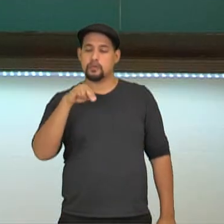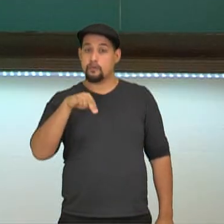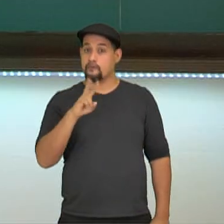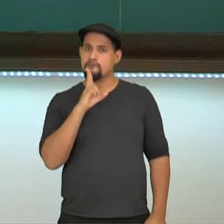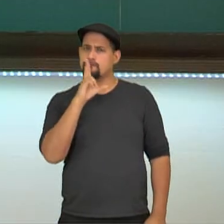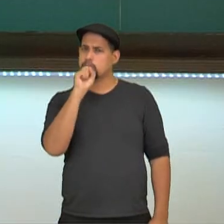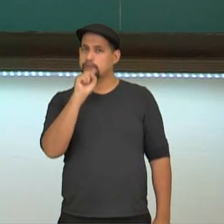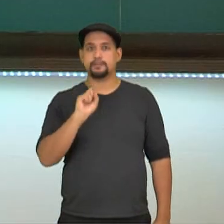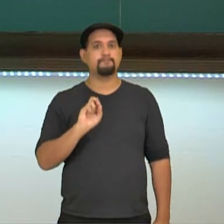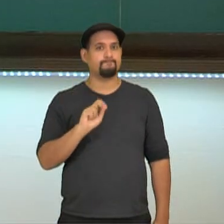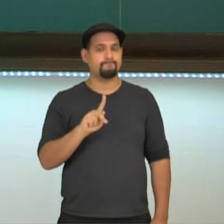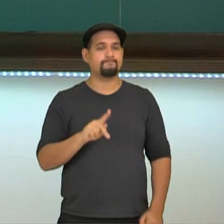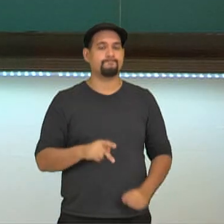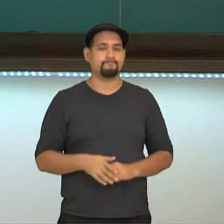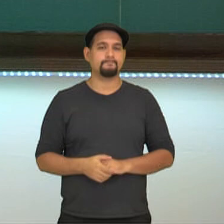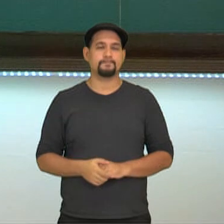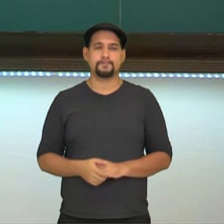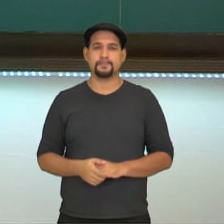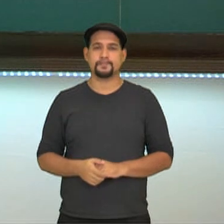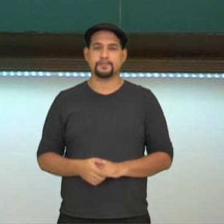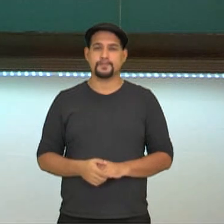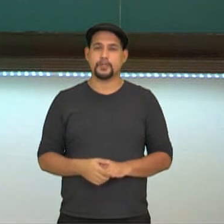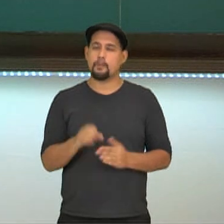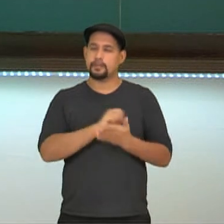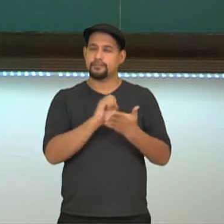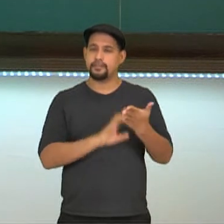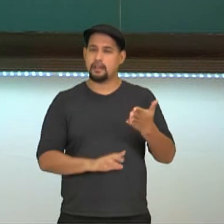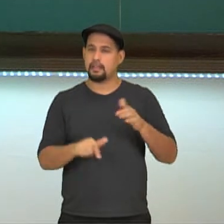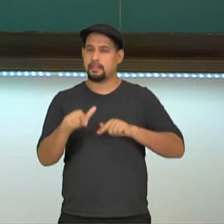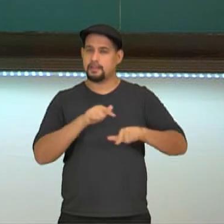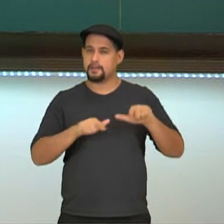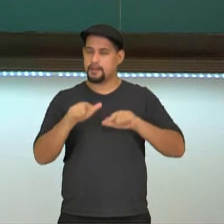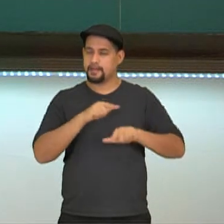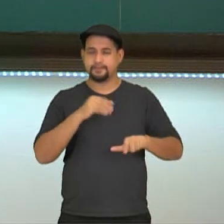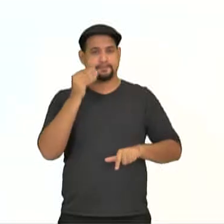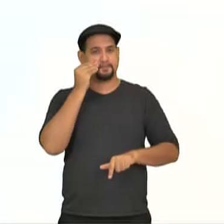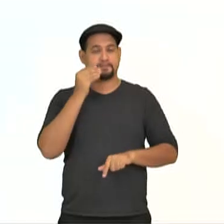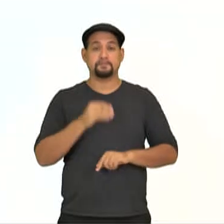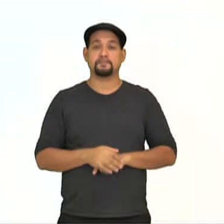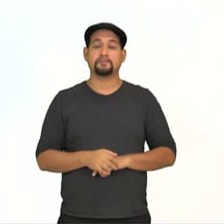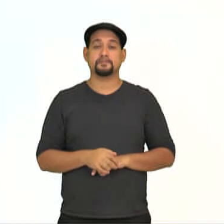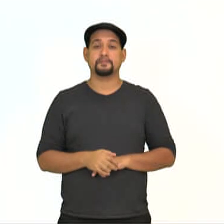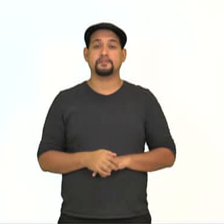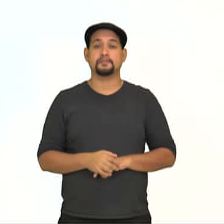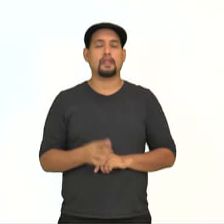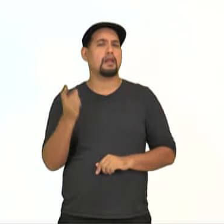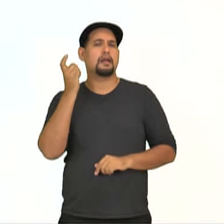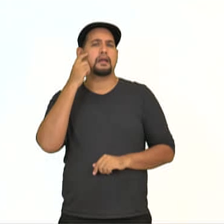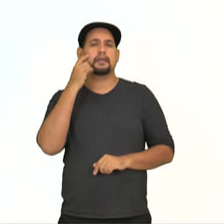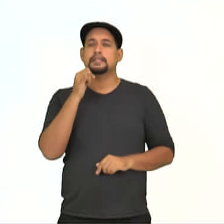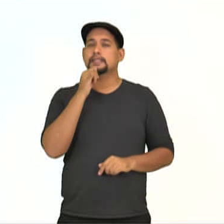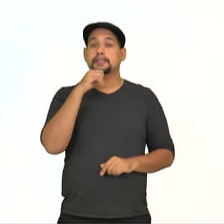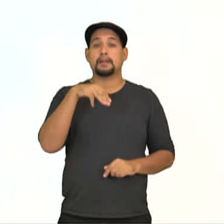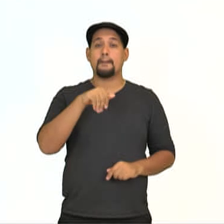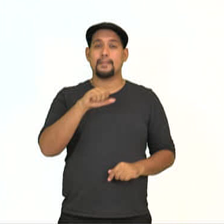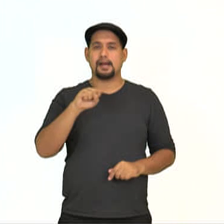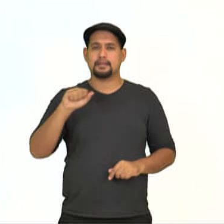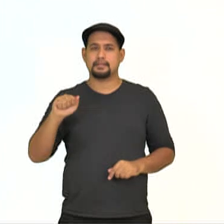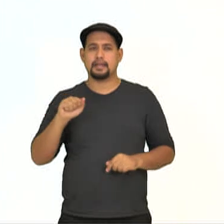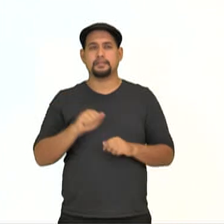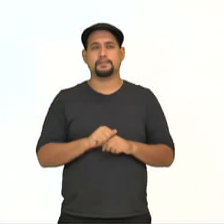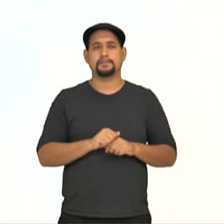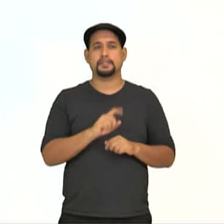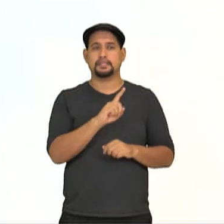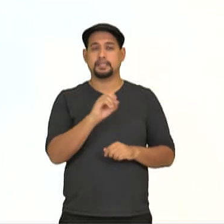sente, ok? Mais um exercício para vocês trabalharem, vamos lá. Considere uma partícula de massa 10 elevado a menos 3